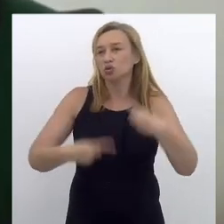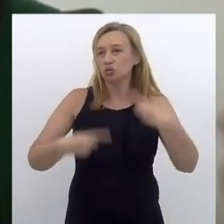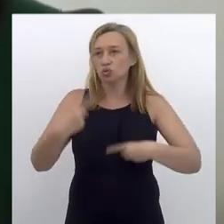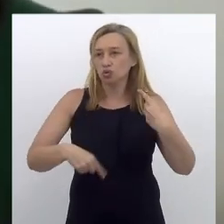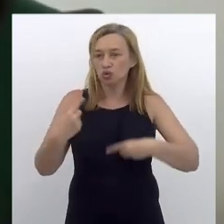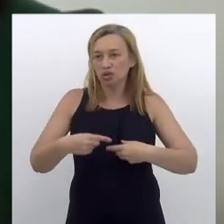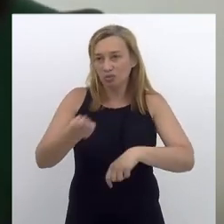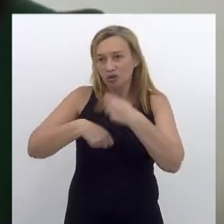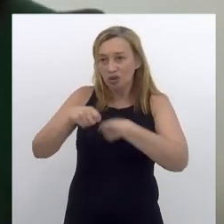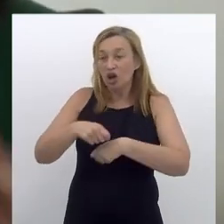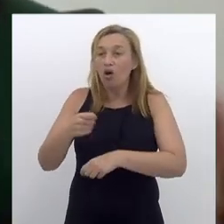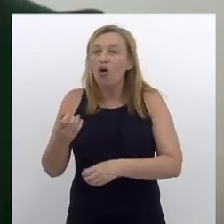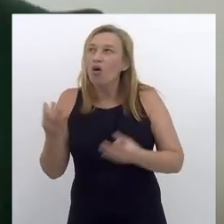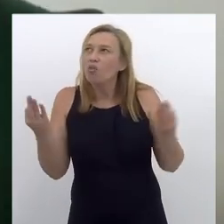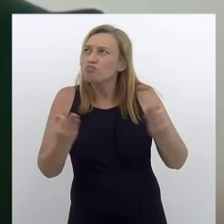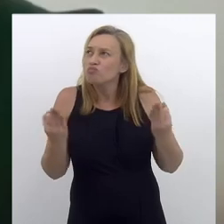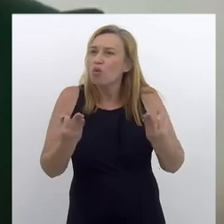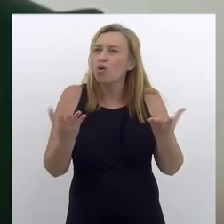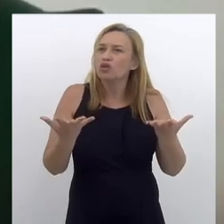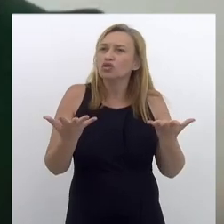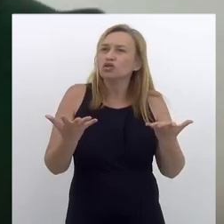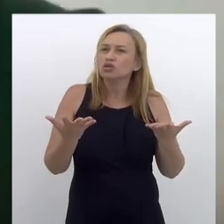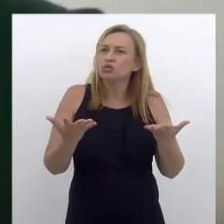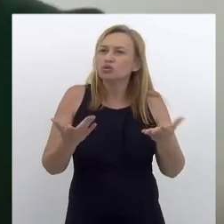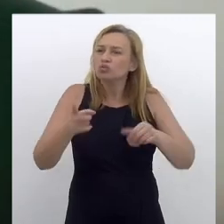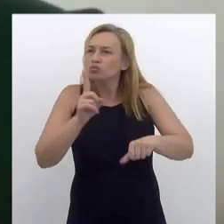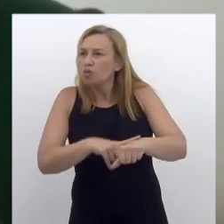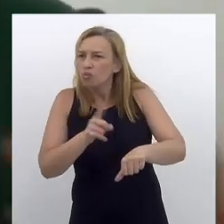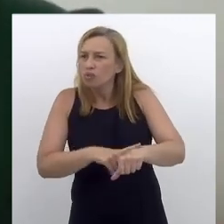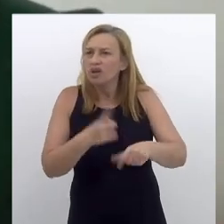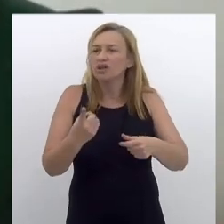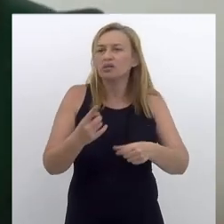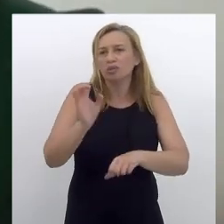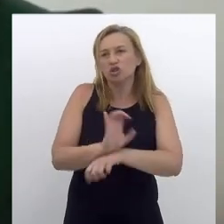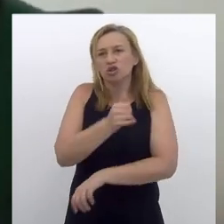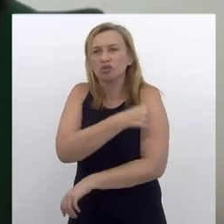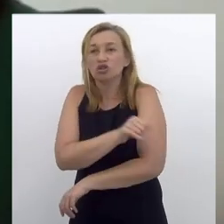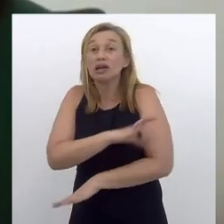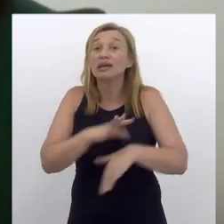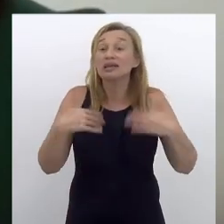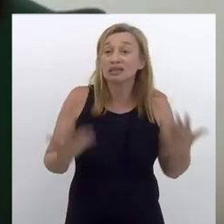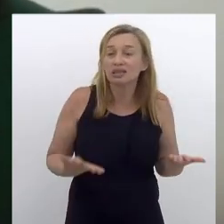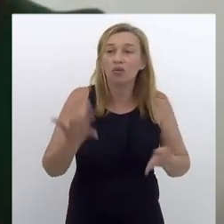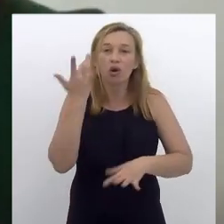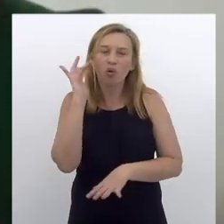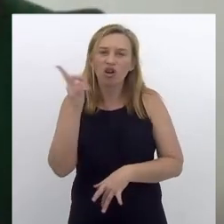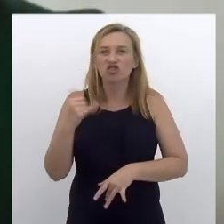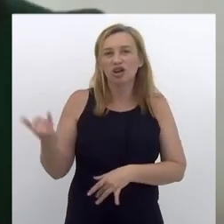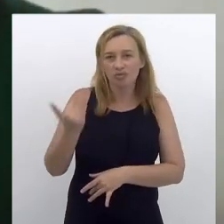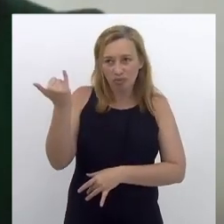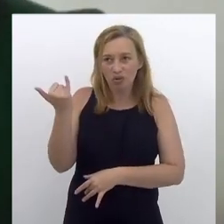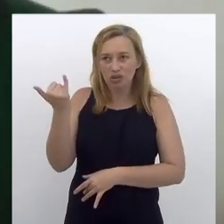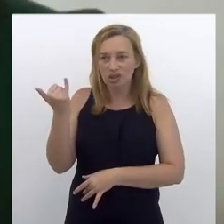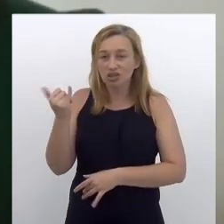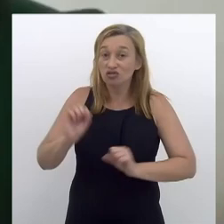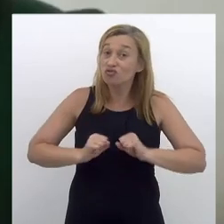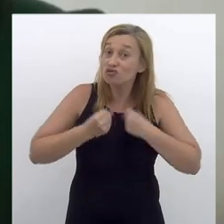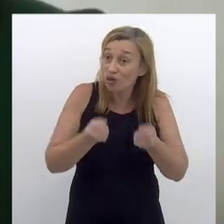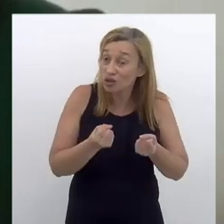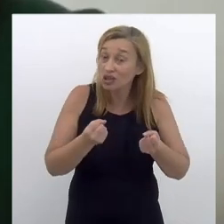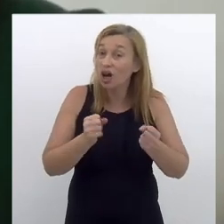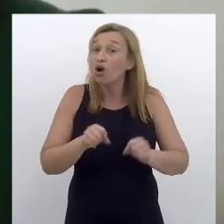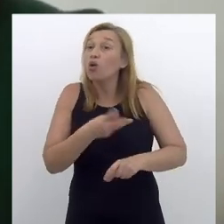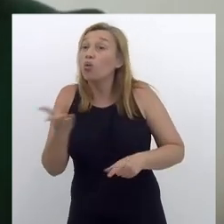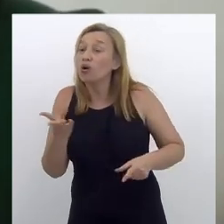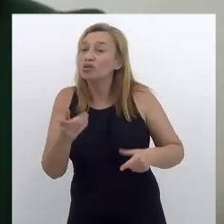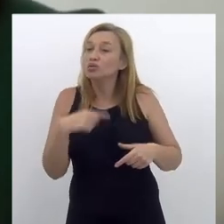caminhando juntas, elas podem gerar ótimos momentos para o Estado do Rio de Janeiro. Então, acho que é um ponto importante aí de